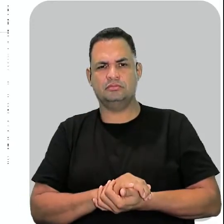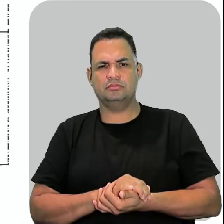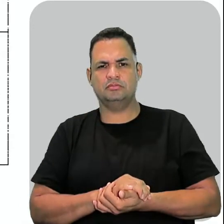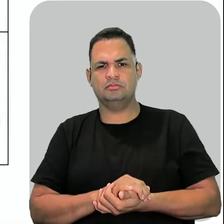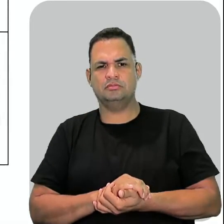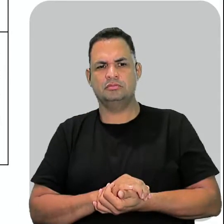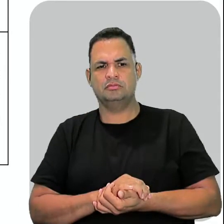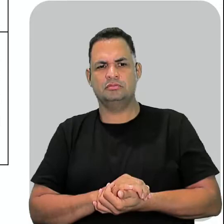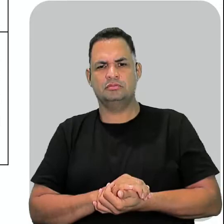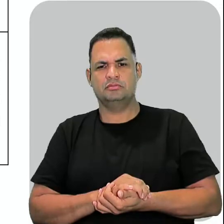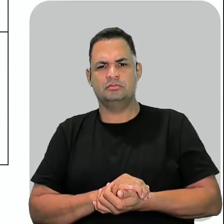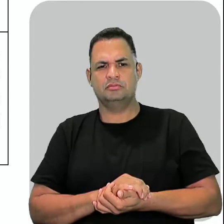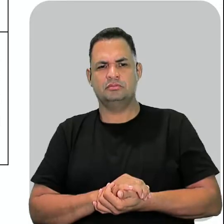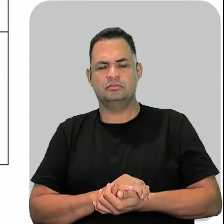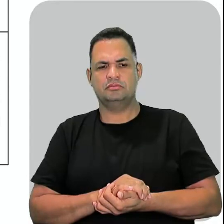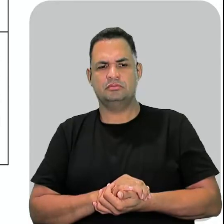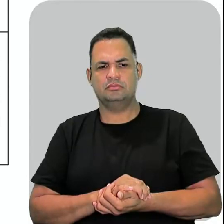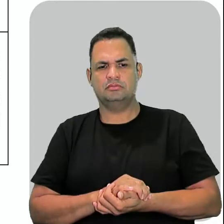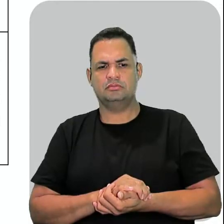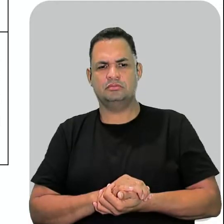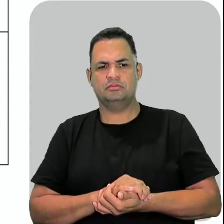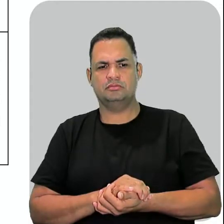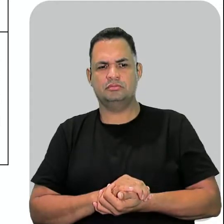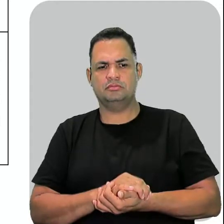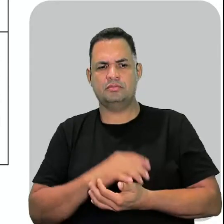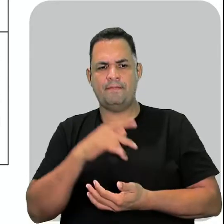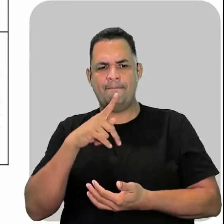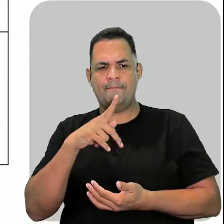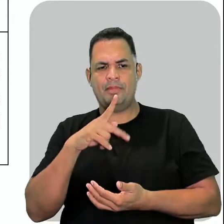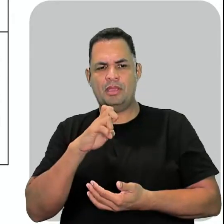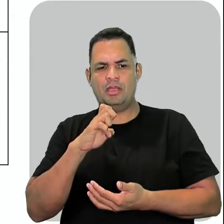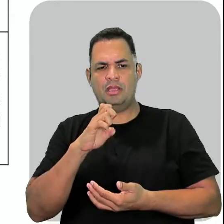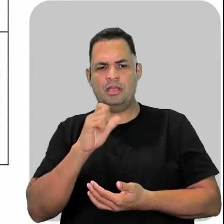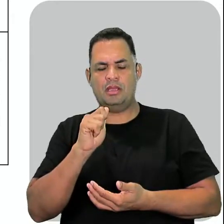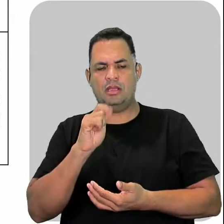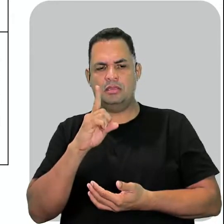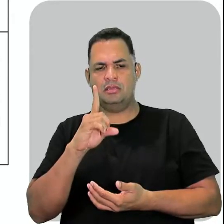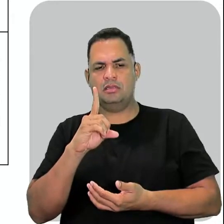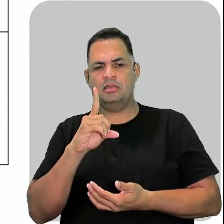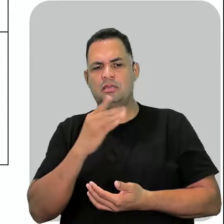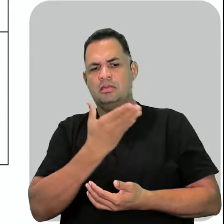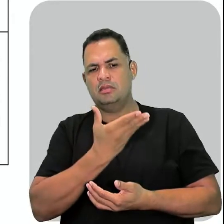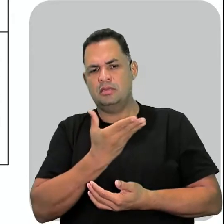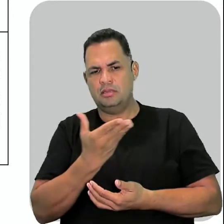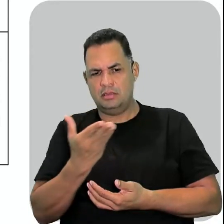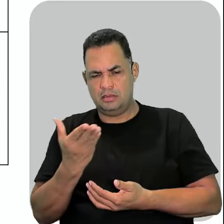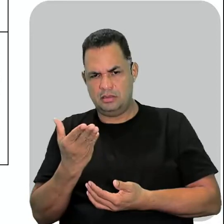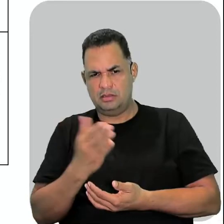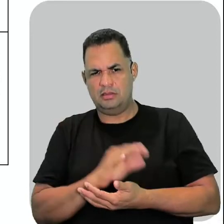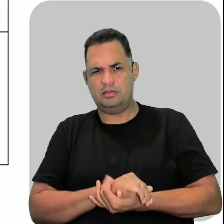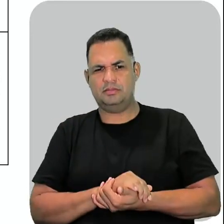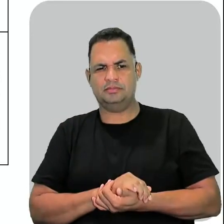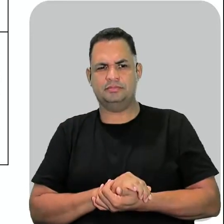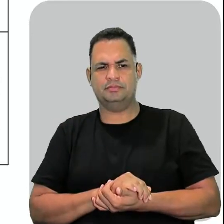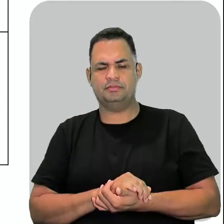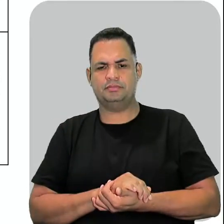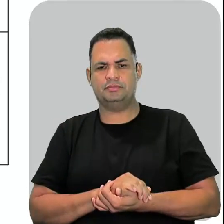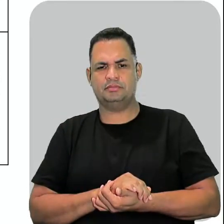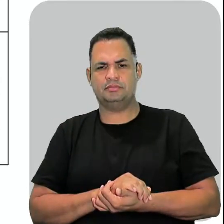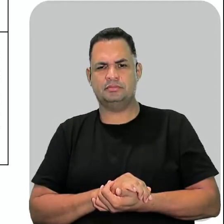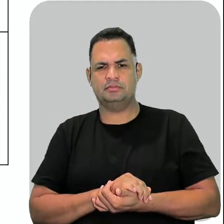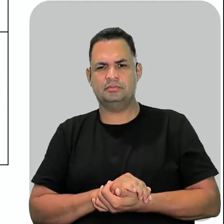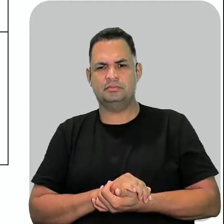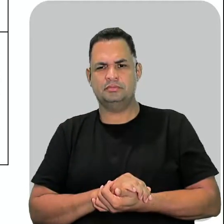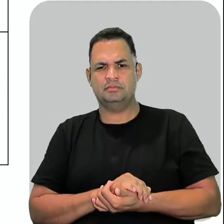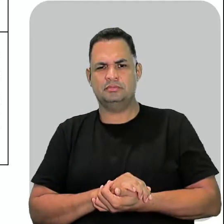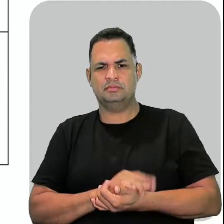Já aqui, o PEAD, que que é o polietileno de alta